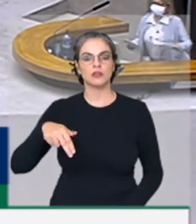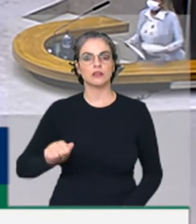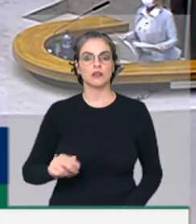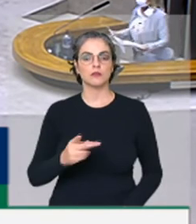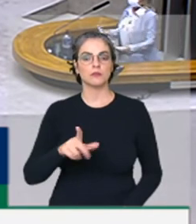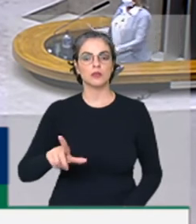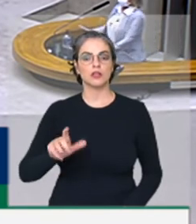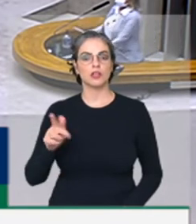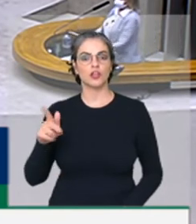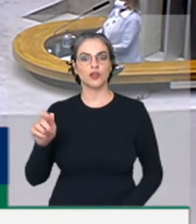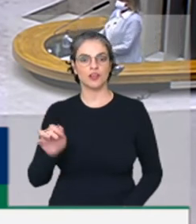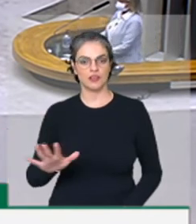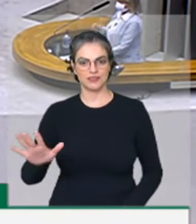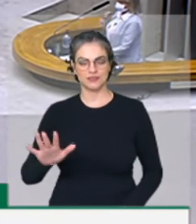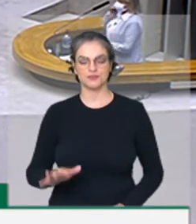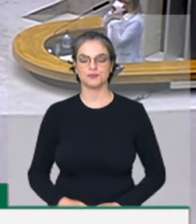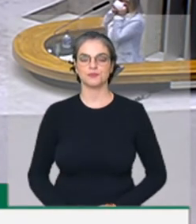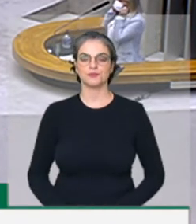de Goiás.